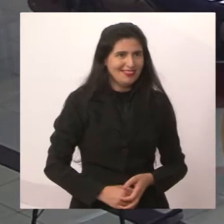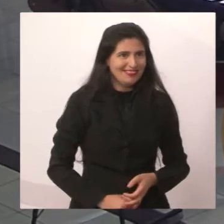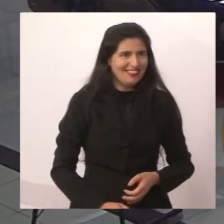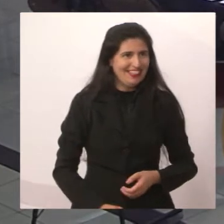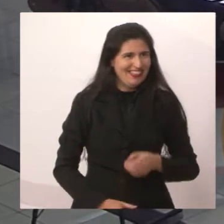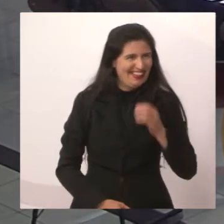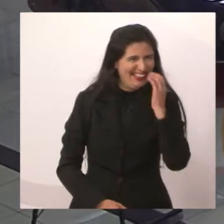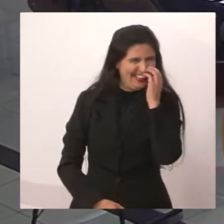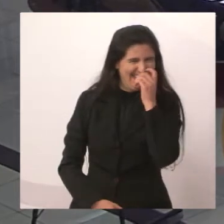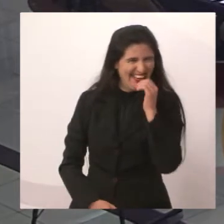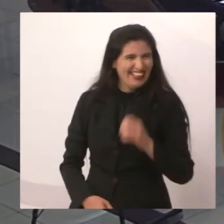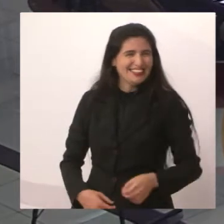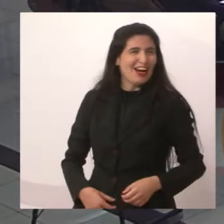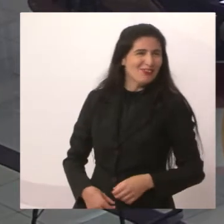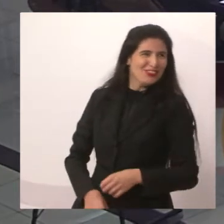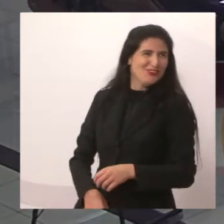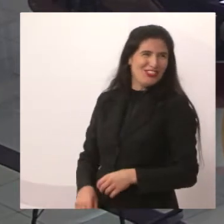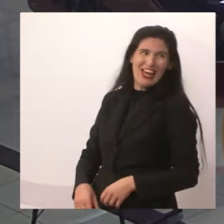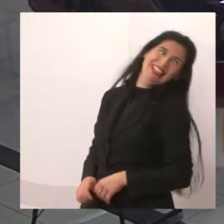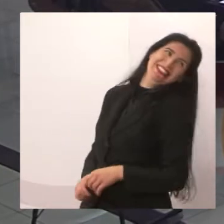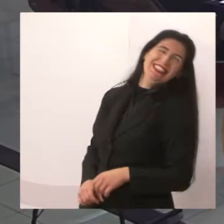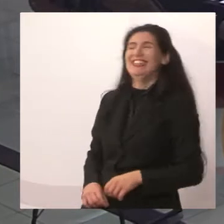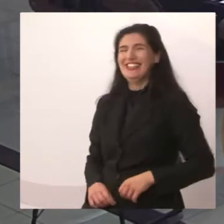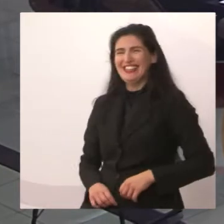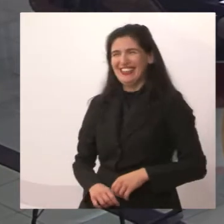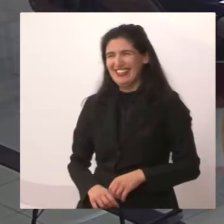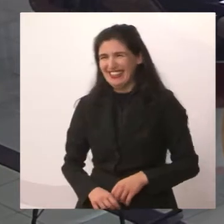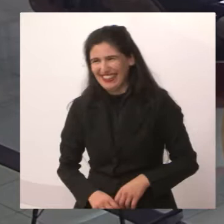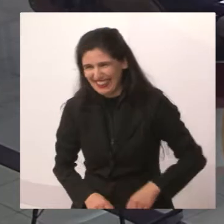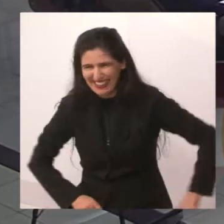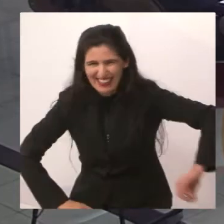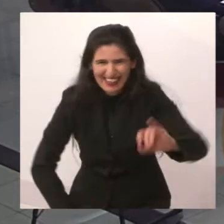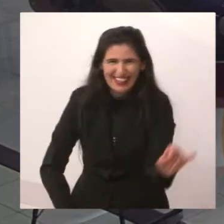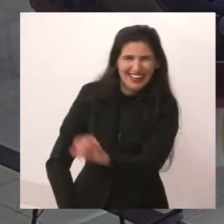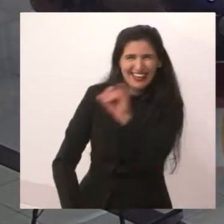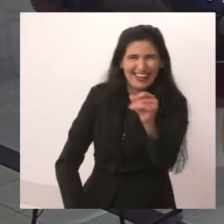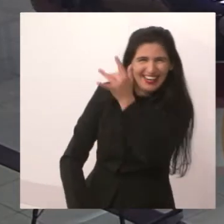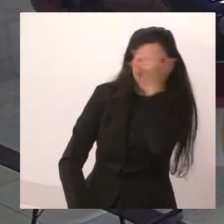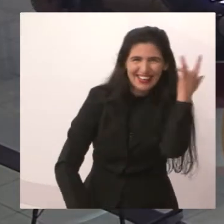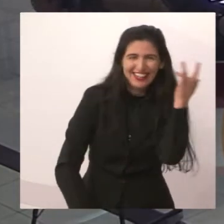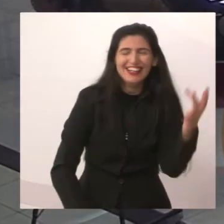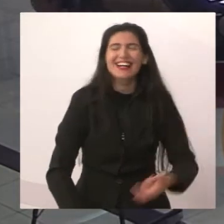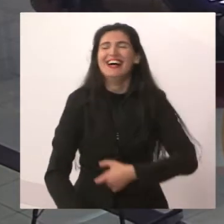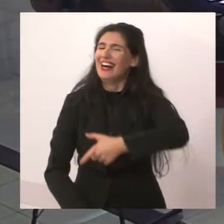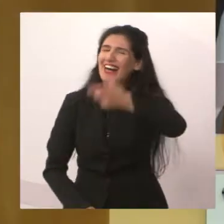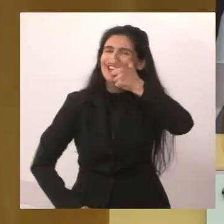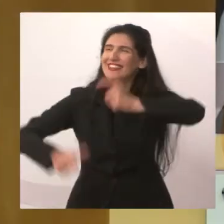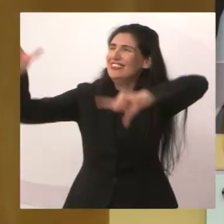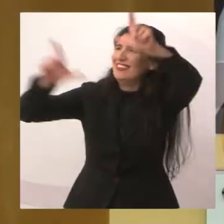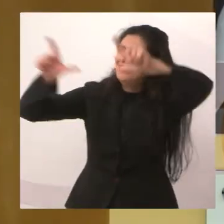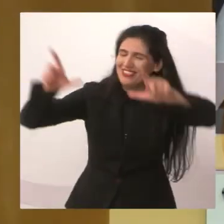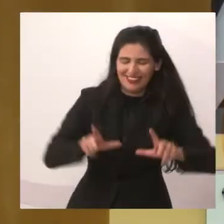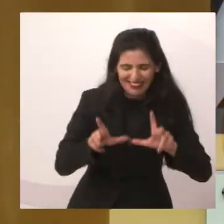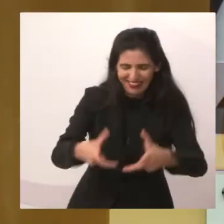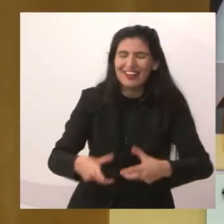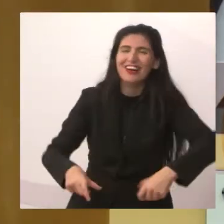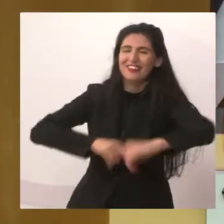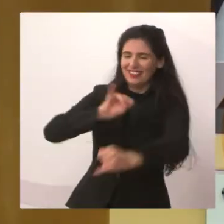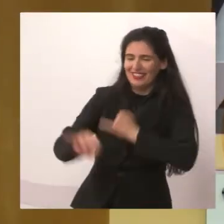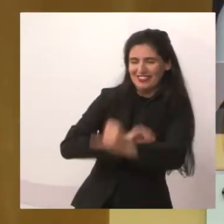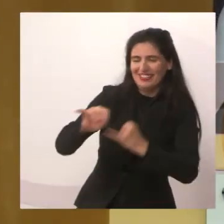Boa noite a todos, presidente Abner, os munícipes que nos acompanham na galeria e nos assistem pela TV Câmara através da internet da